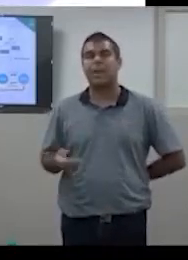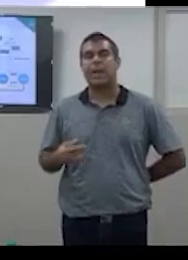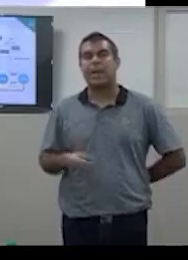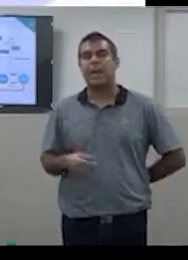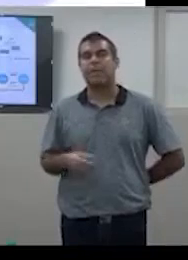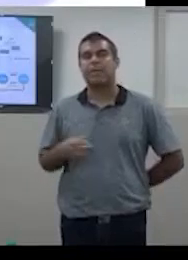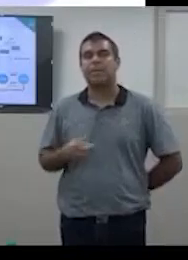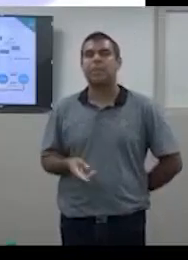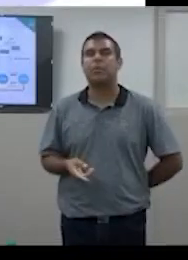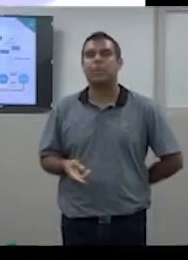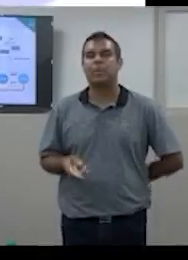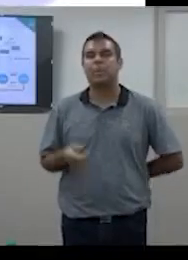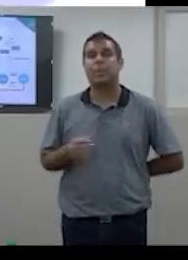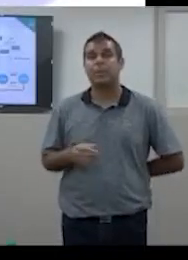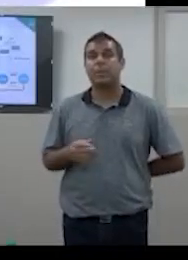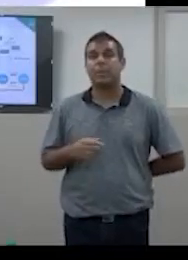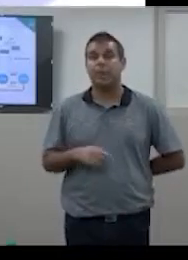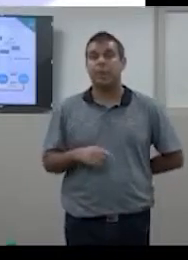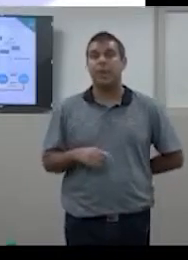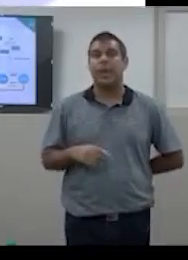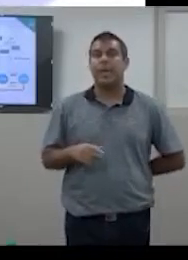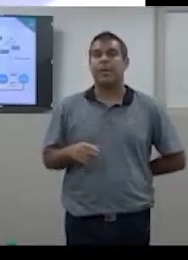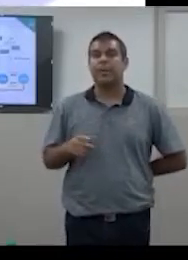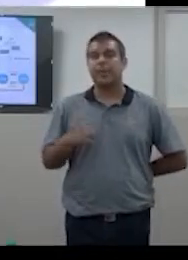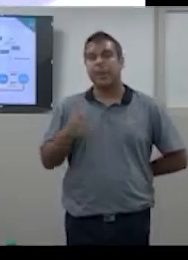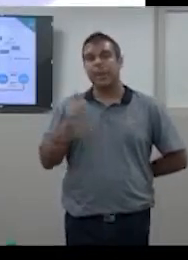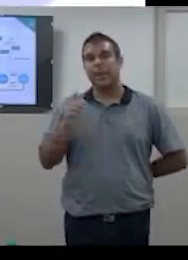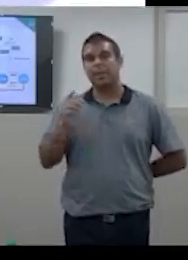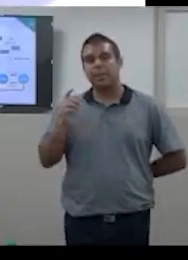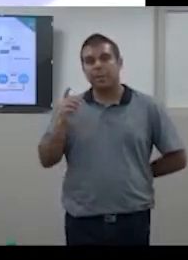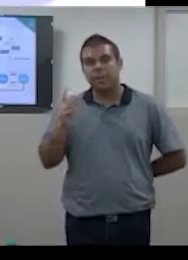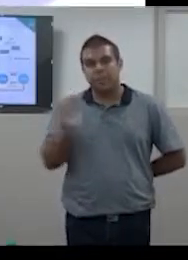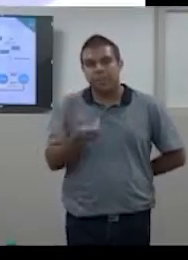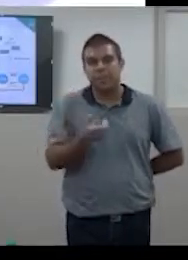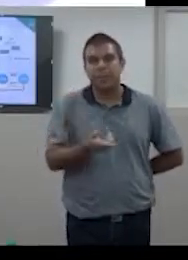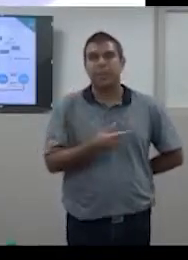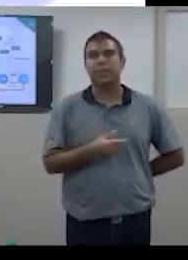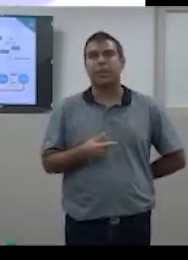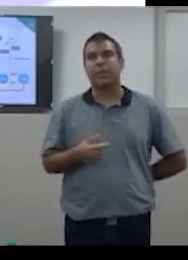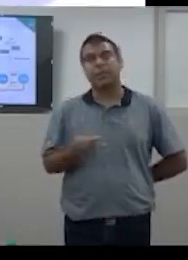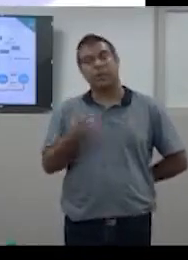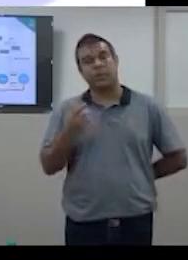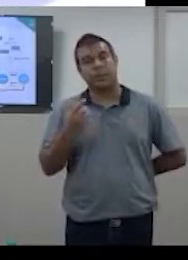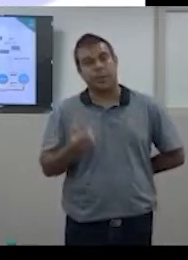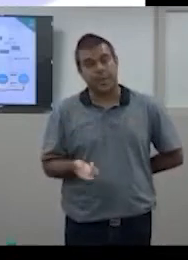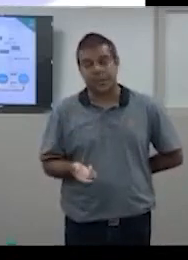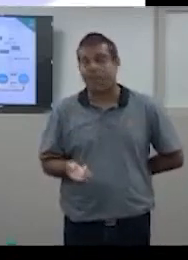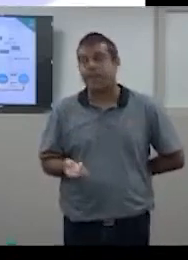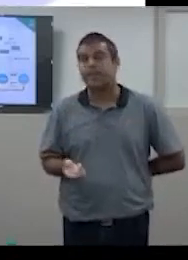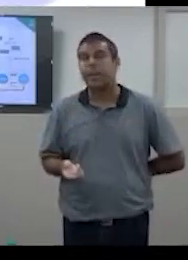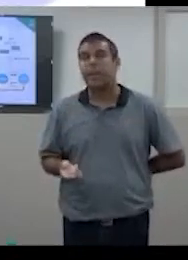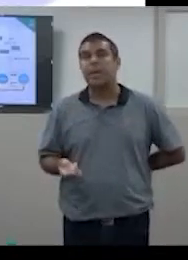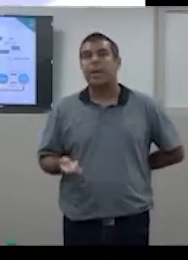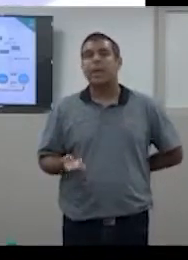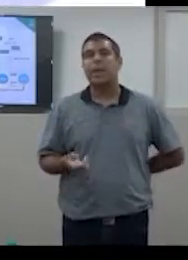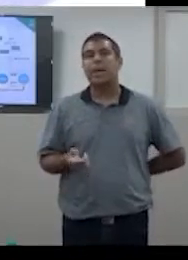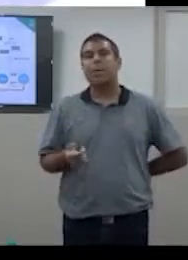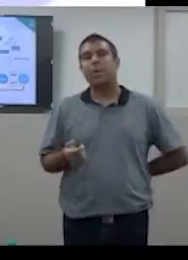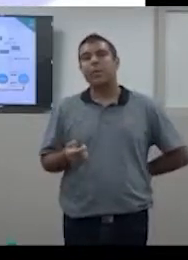muito intenso, até econômico, justamente por causa disso aí. Então assim, numa condensação muito grande do estado gasoso, você vai ter a